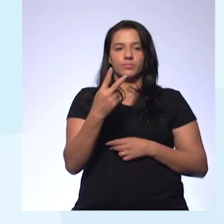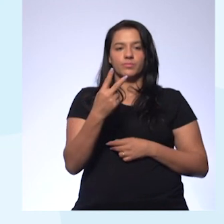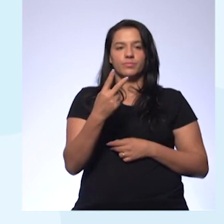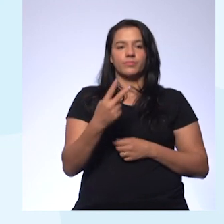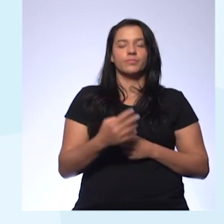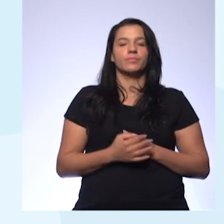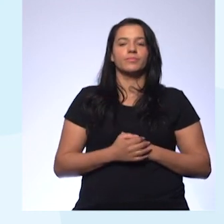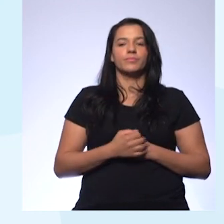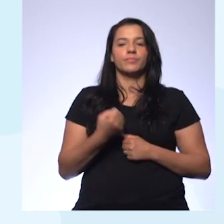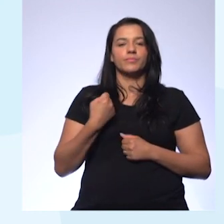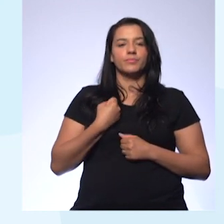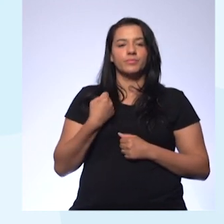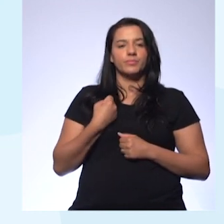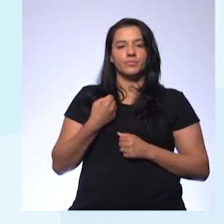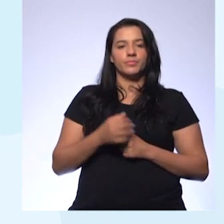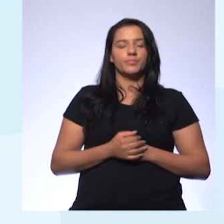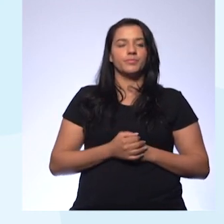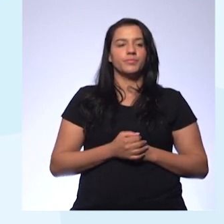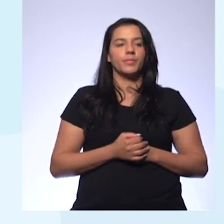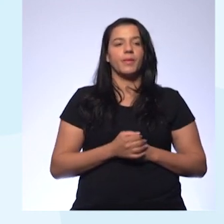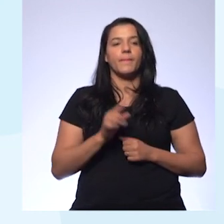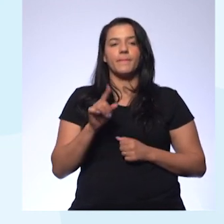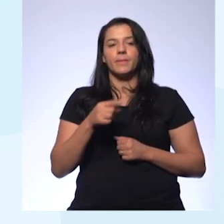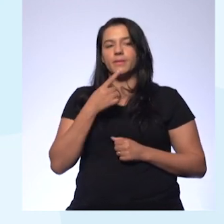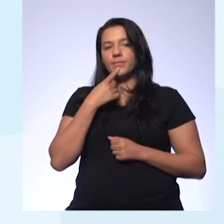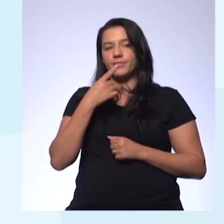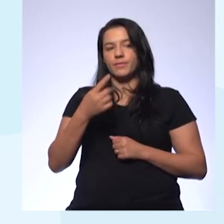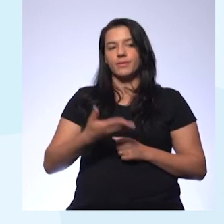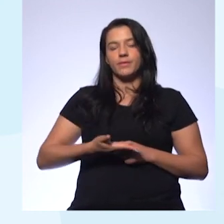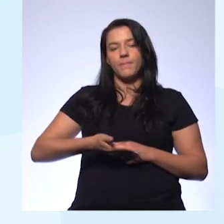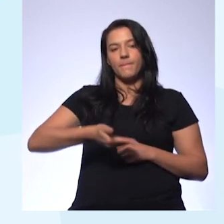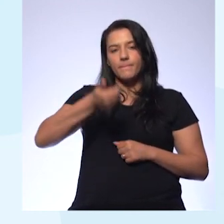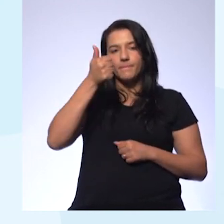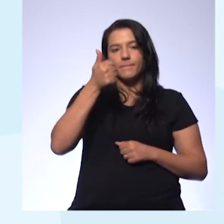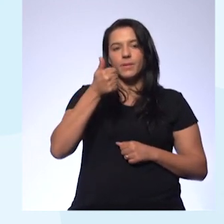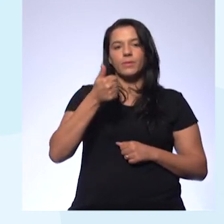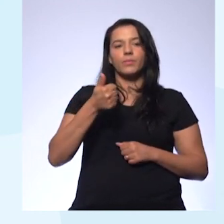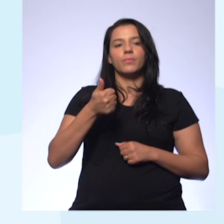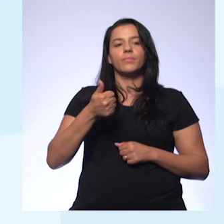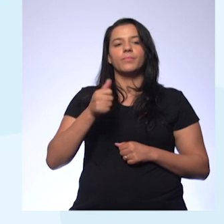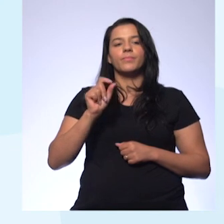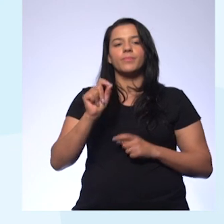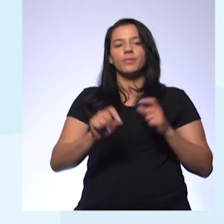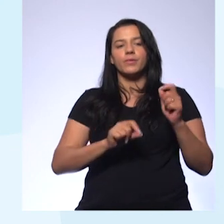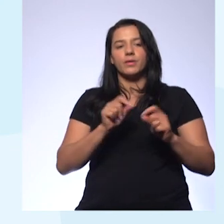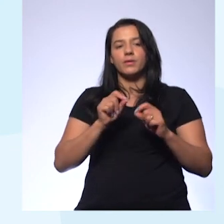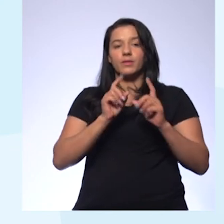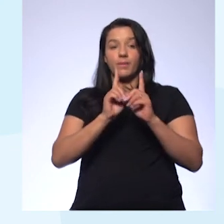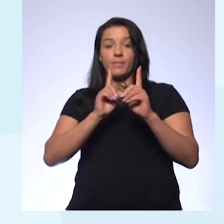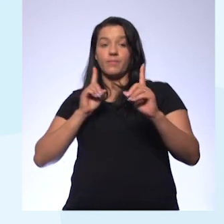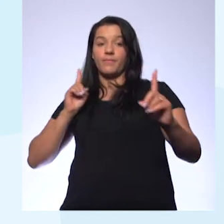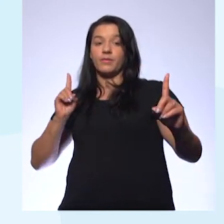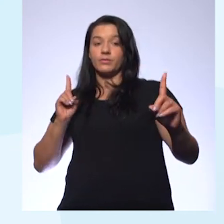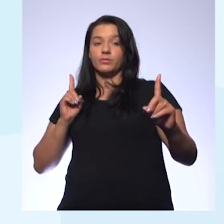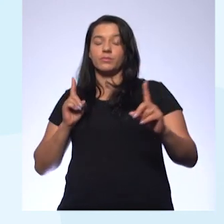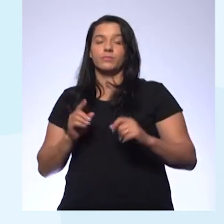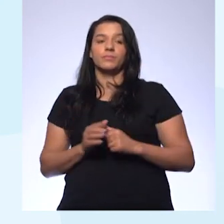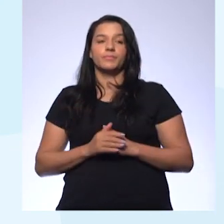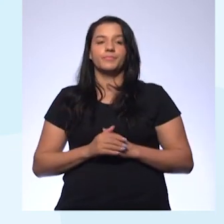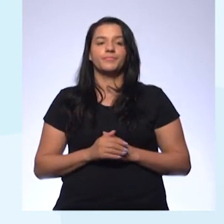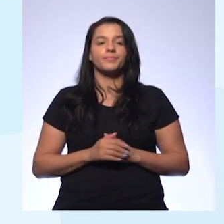certo? Só que ele fala que tem a melhor eficiência aquele que está mais afastado da